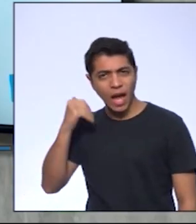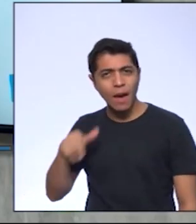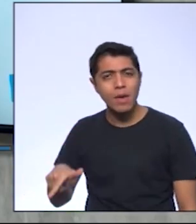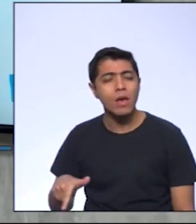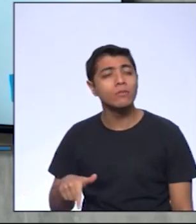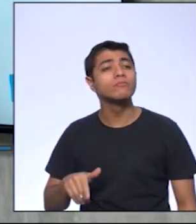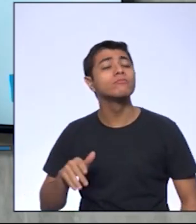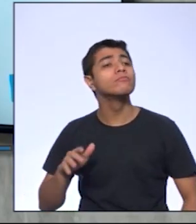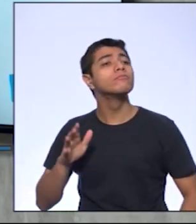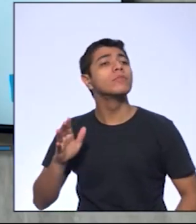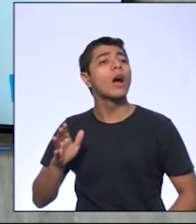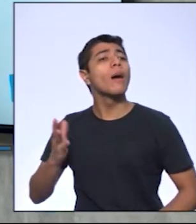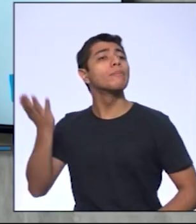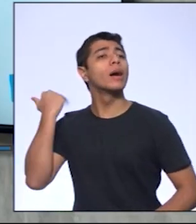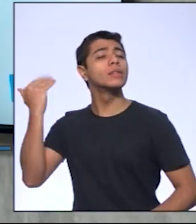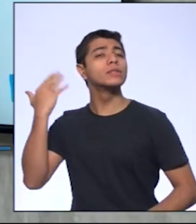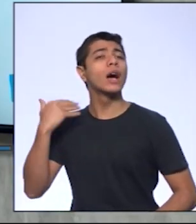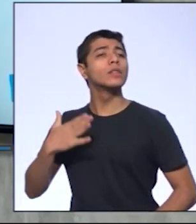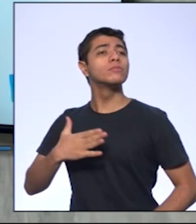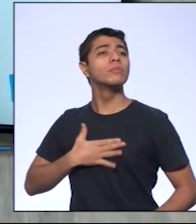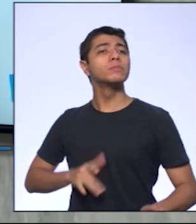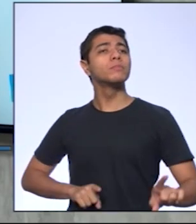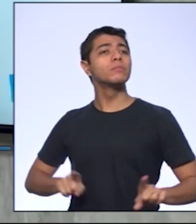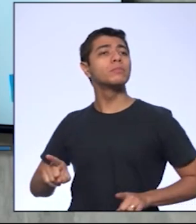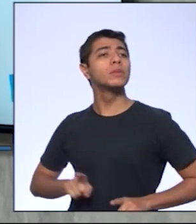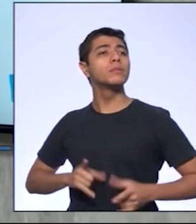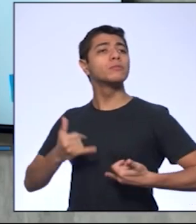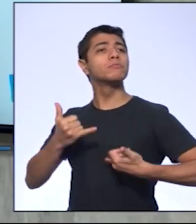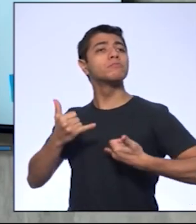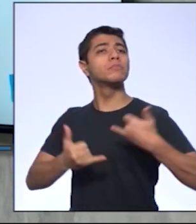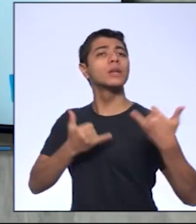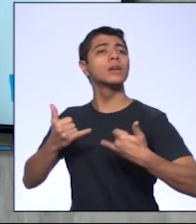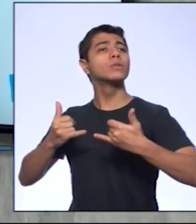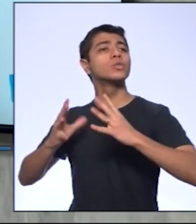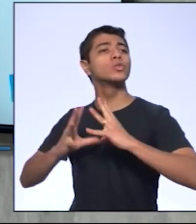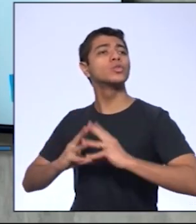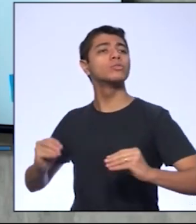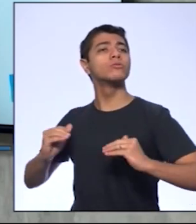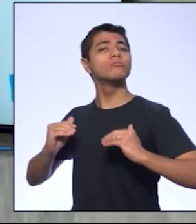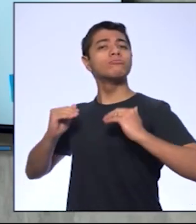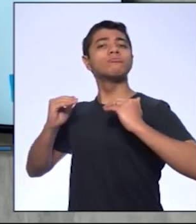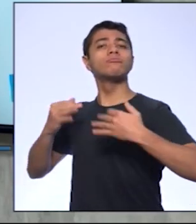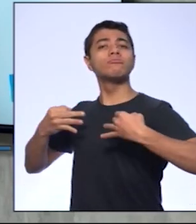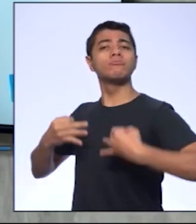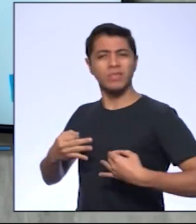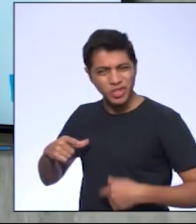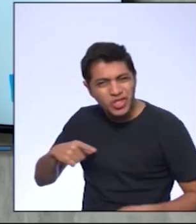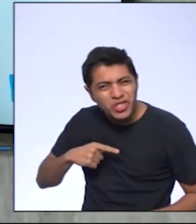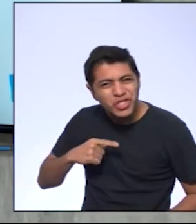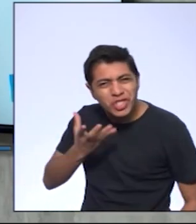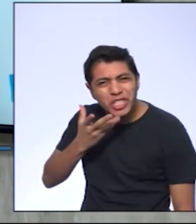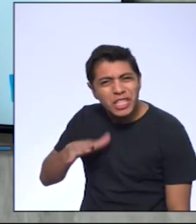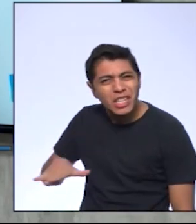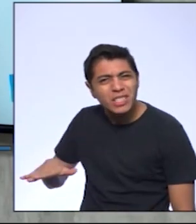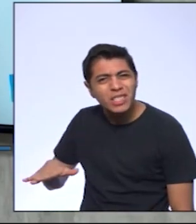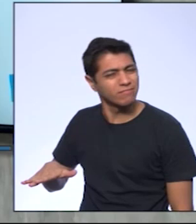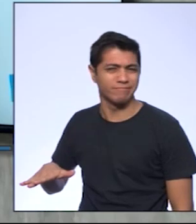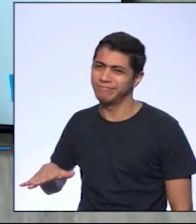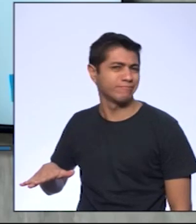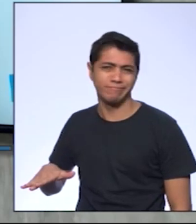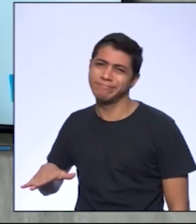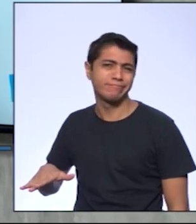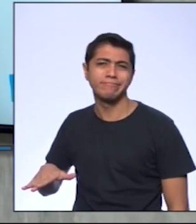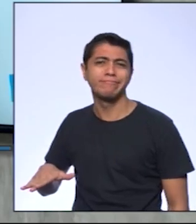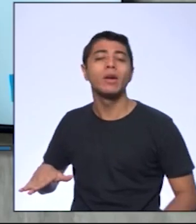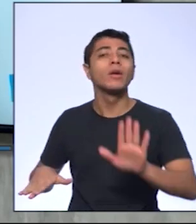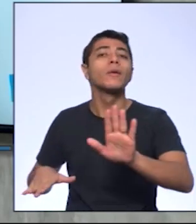daqui desapareceram. Veja, você não espera isso da criança, da mesma forma que você não espera que a sua avó interrompa uma